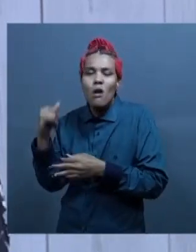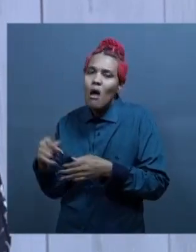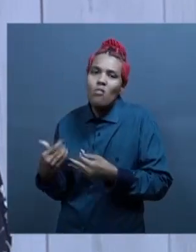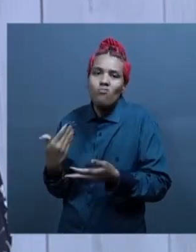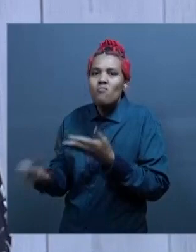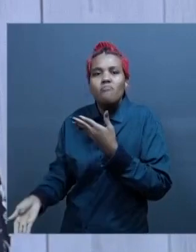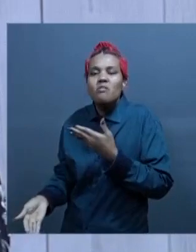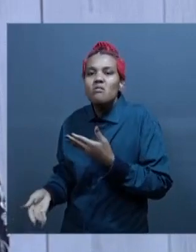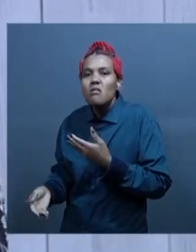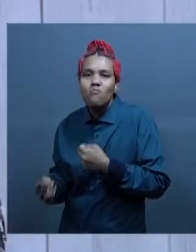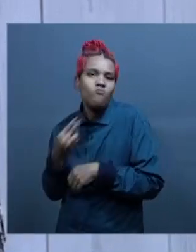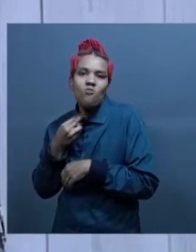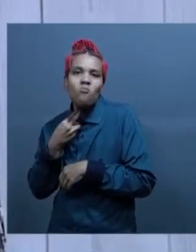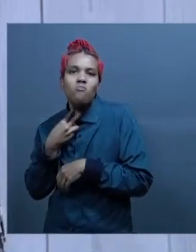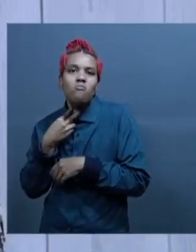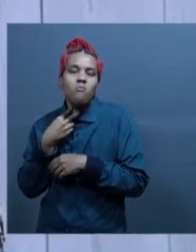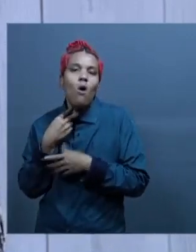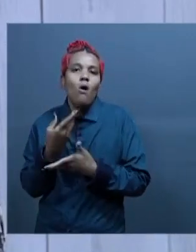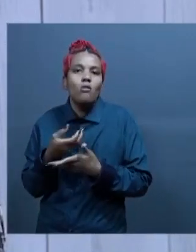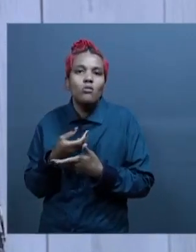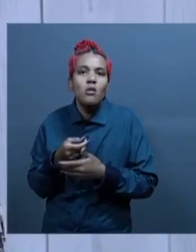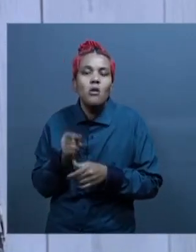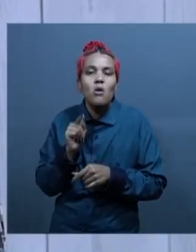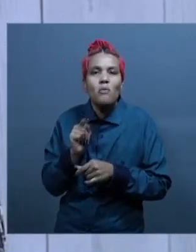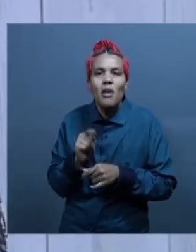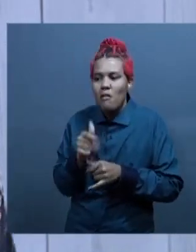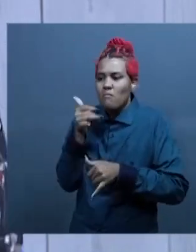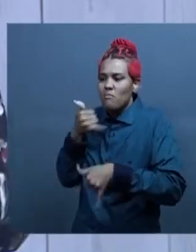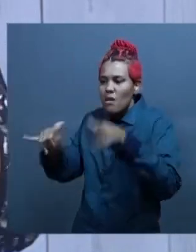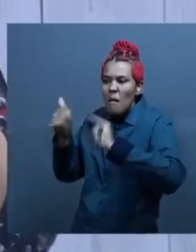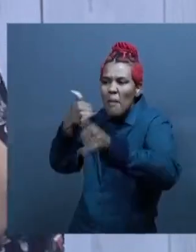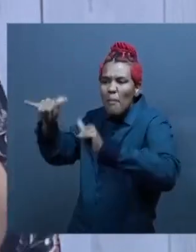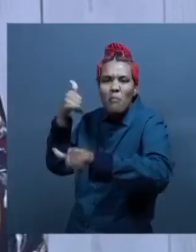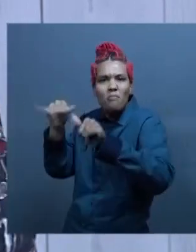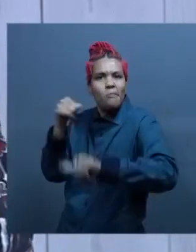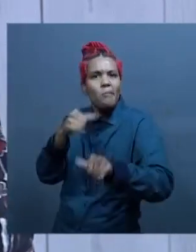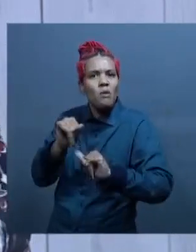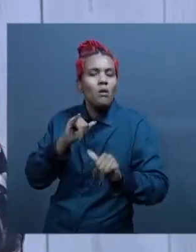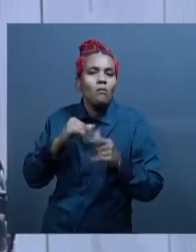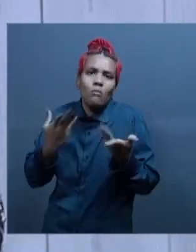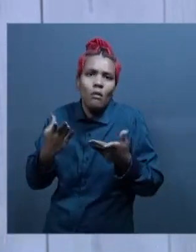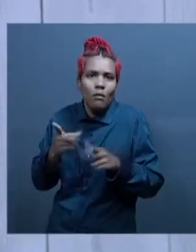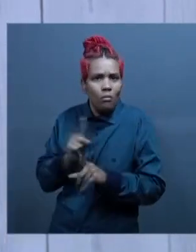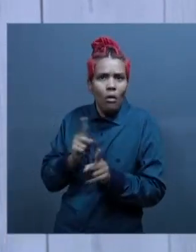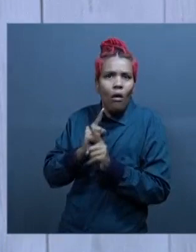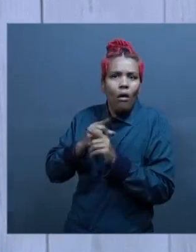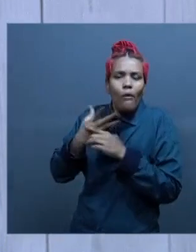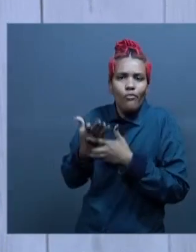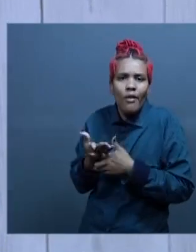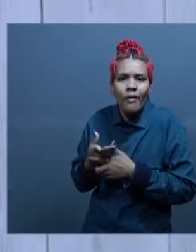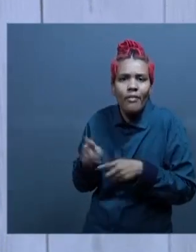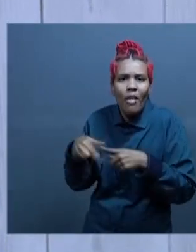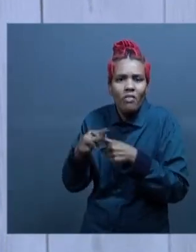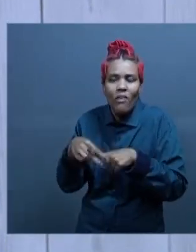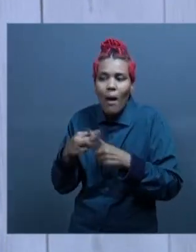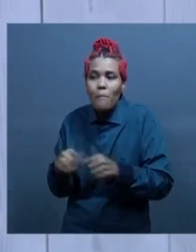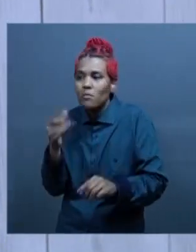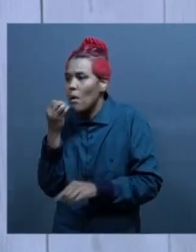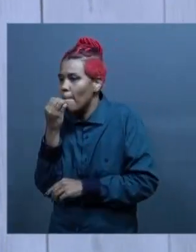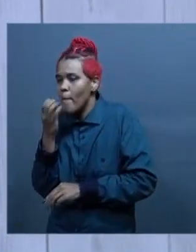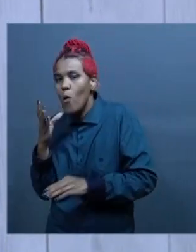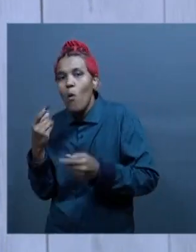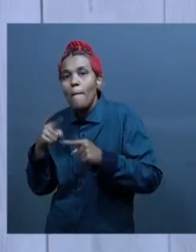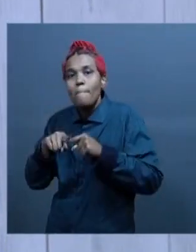é um excesso de oferta nem tão gente chega em 2019 com ferramentas maravilhosas mas num contexto